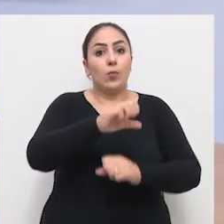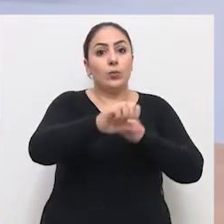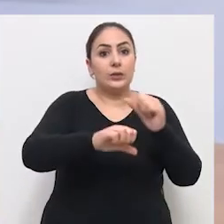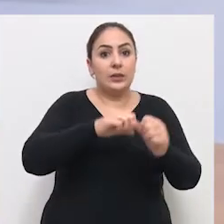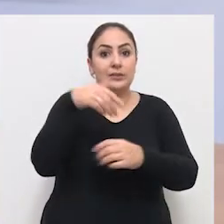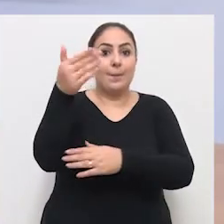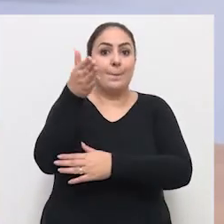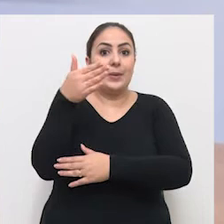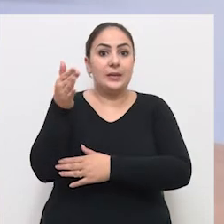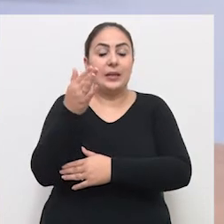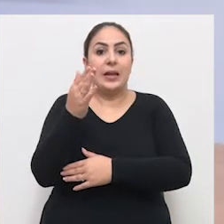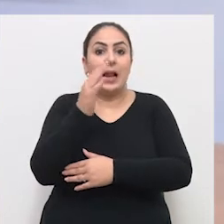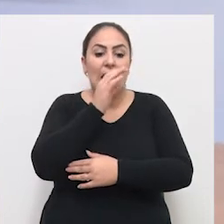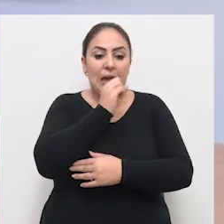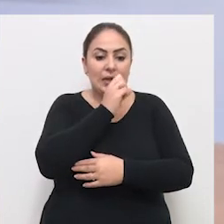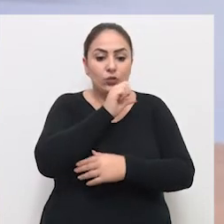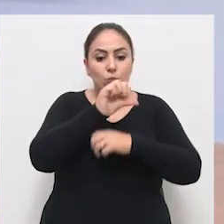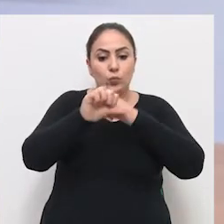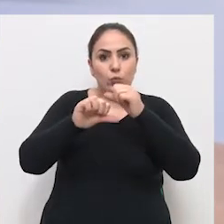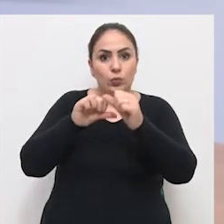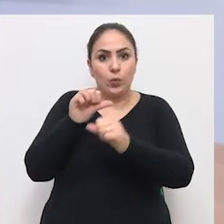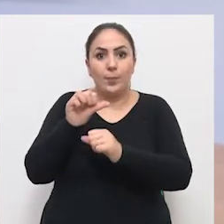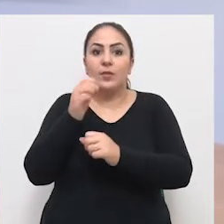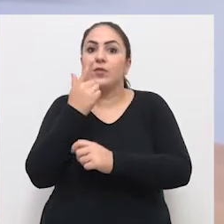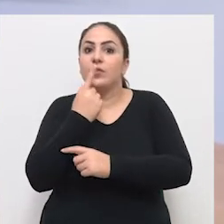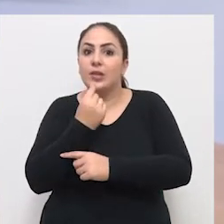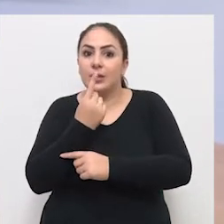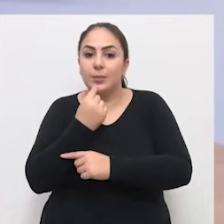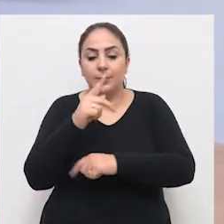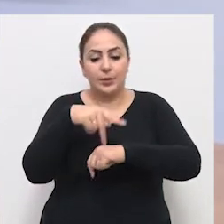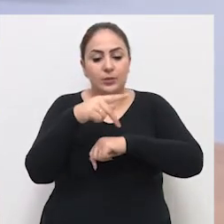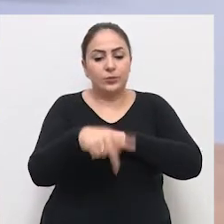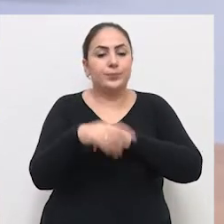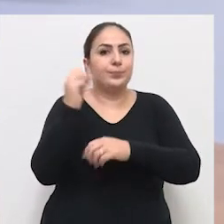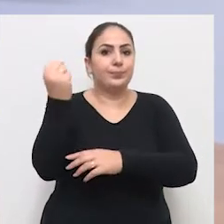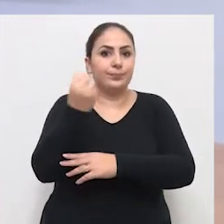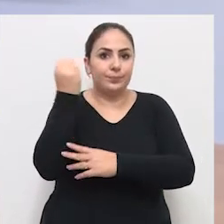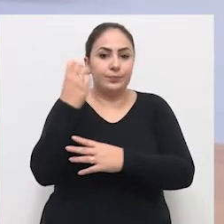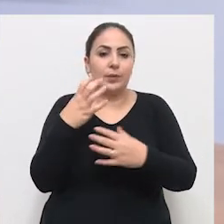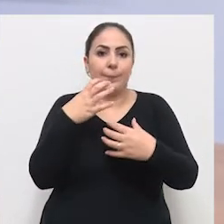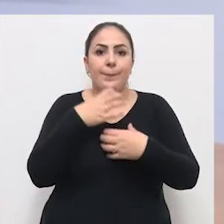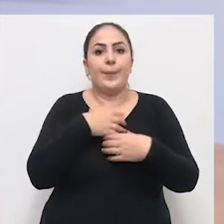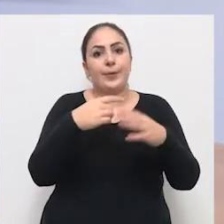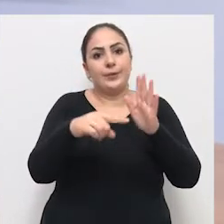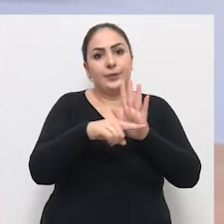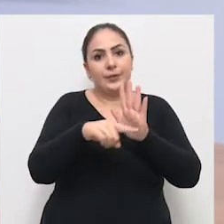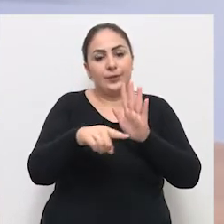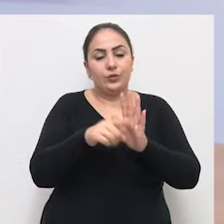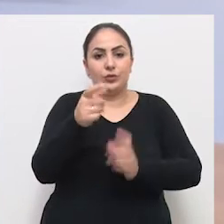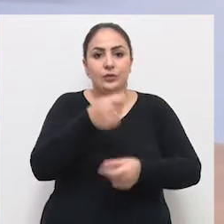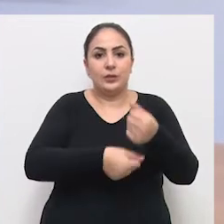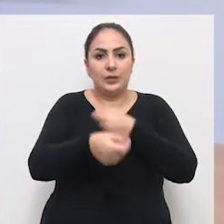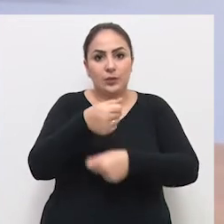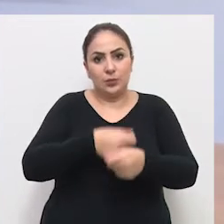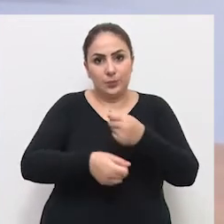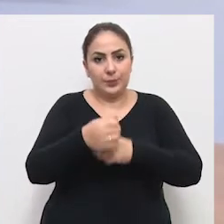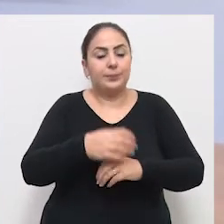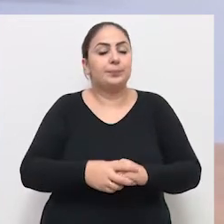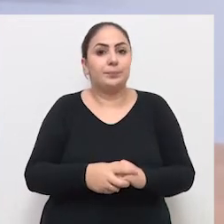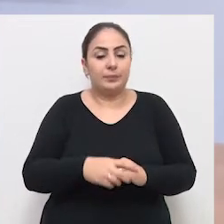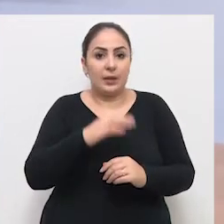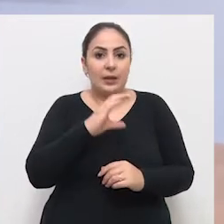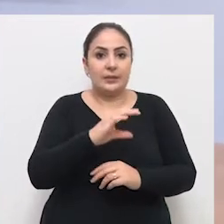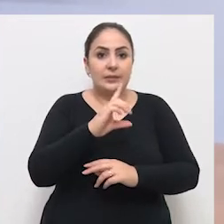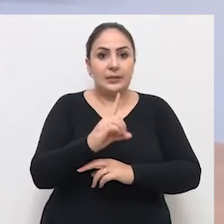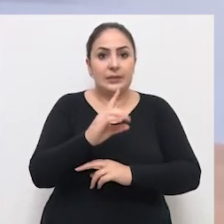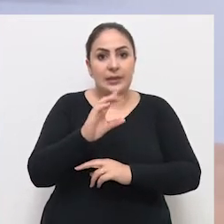A mudança da bandeira laranja para a vermelha em Passo Fundo deverá agravar os impactos negativos na